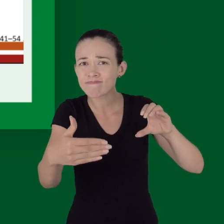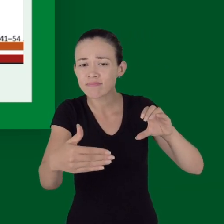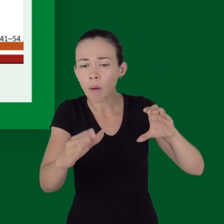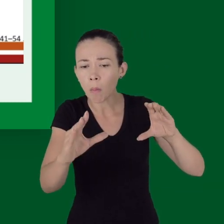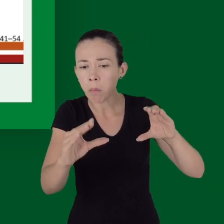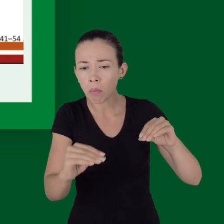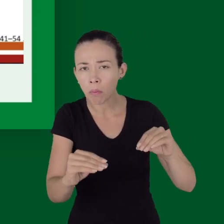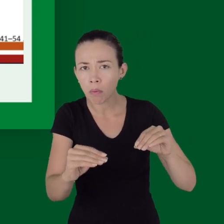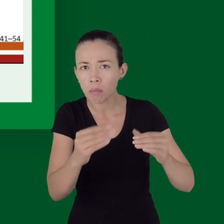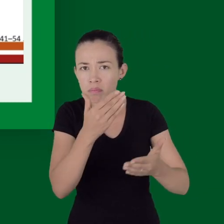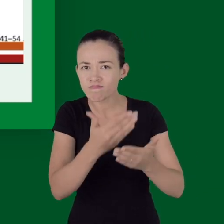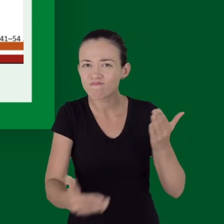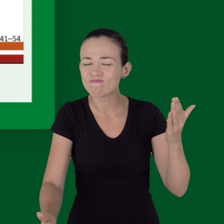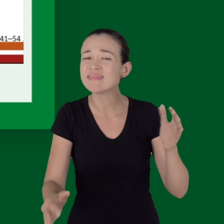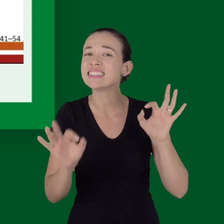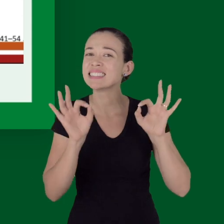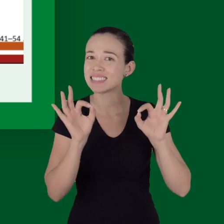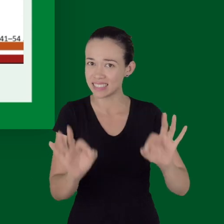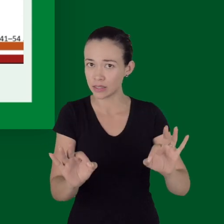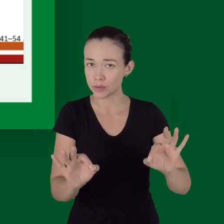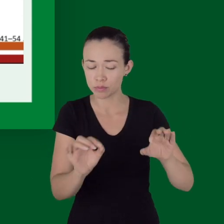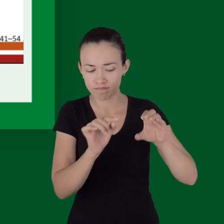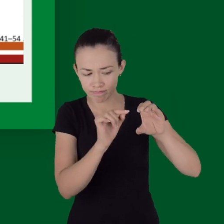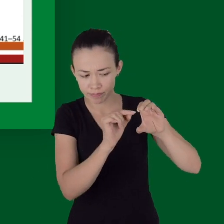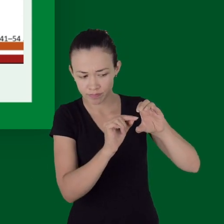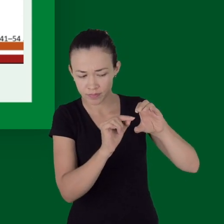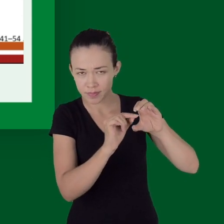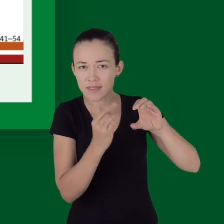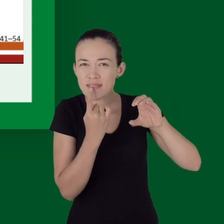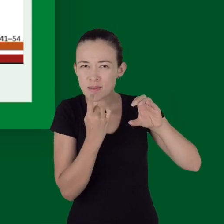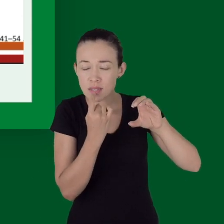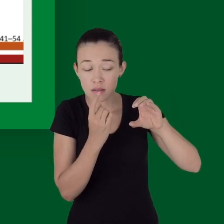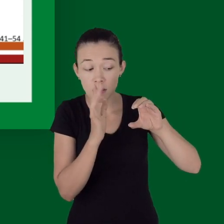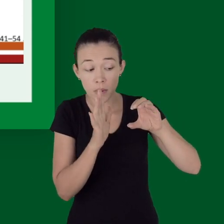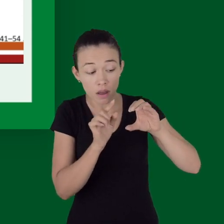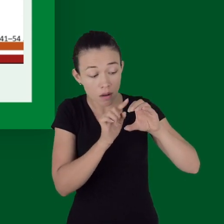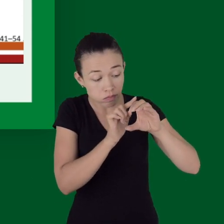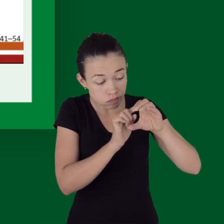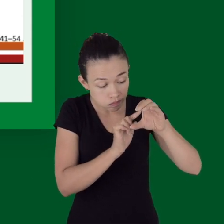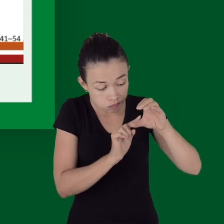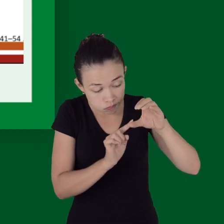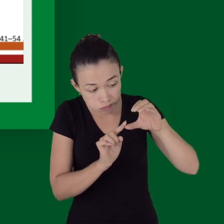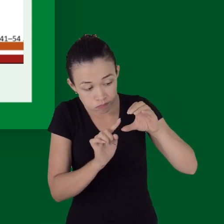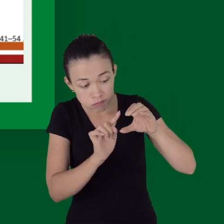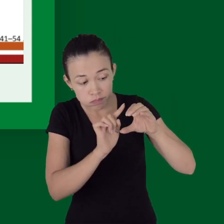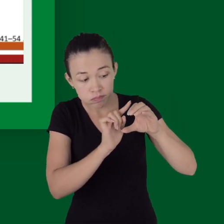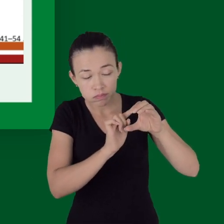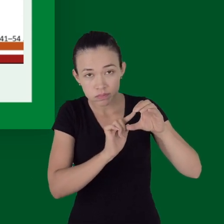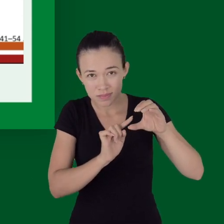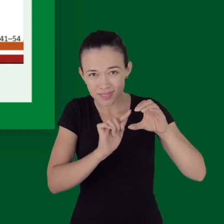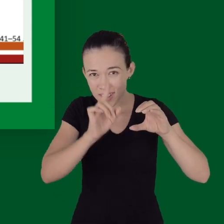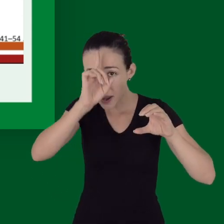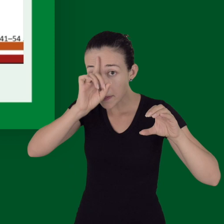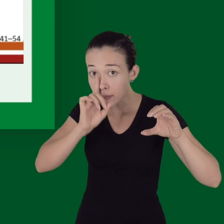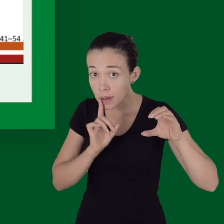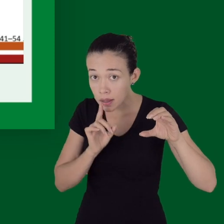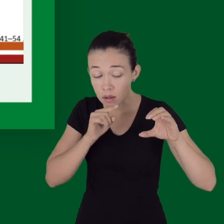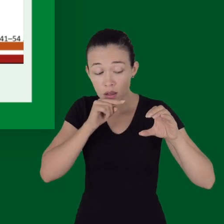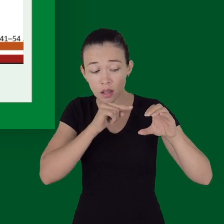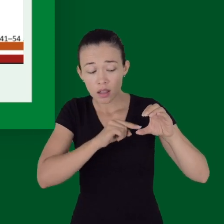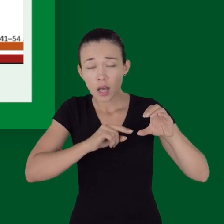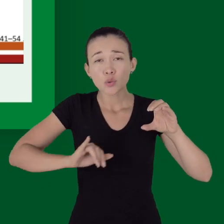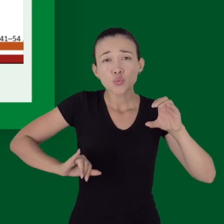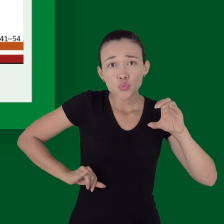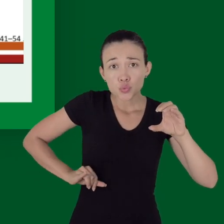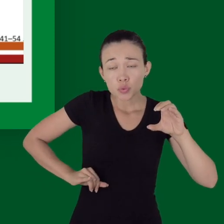morrer, que ocorre. E a gente vê aqui, ao redor, uma área de penumbra, que é uma área que está em sofrimento, mas que ainda tem